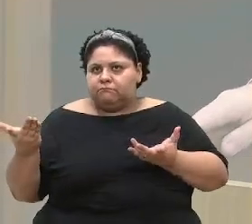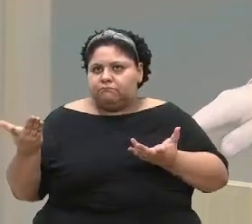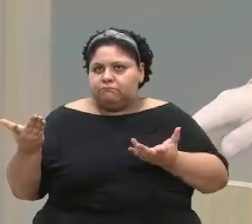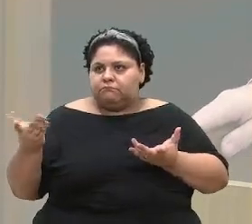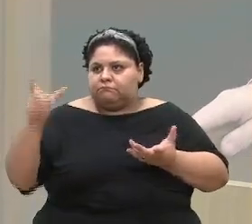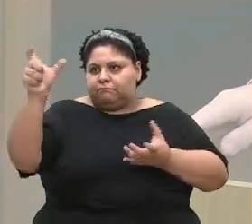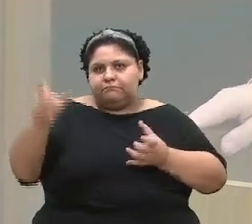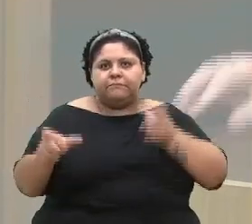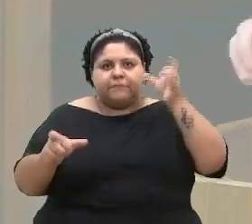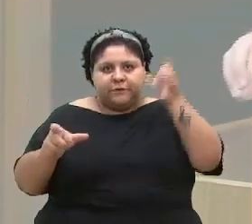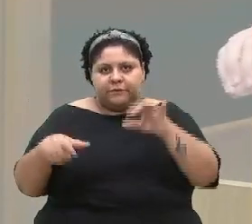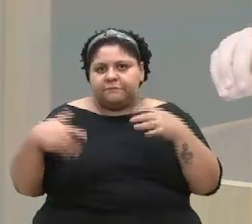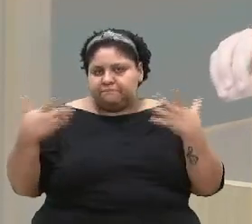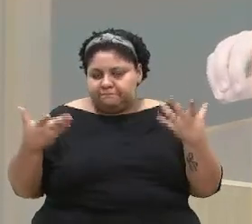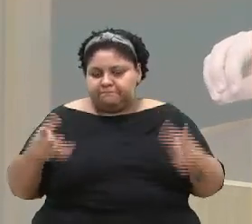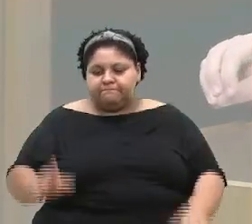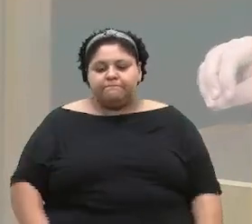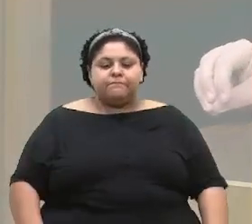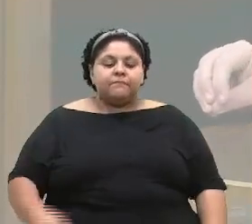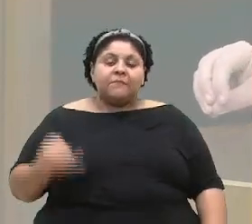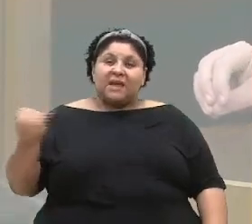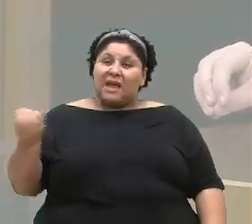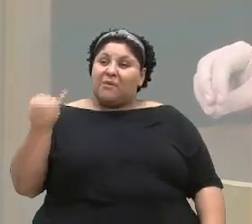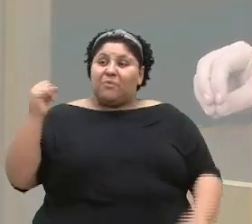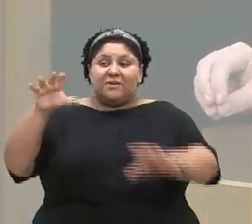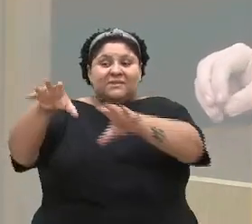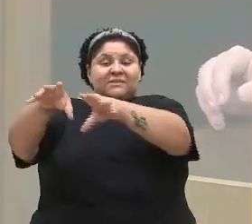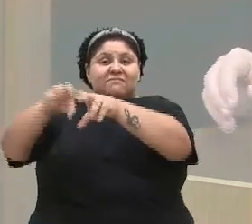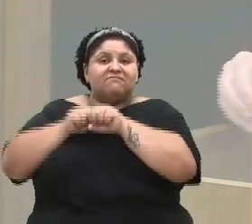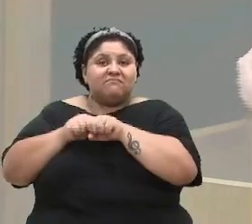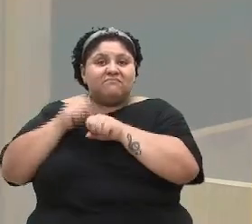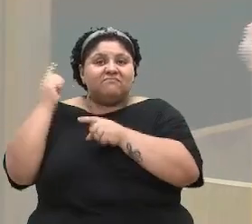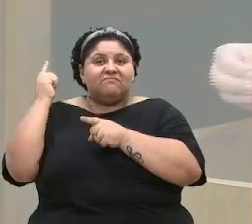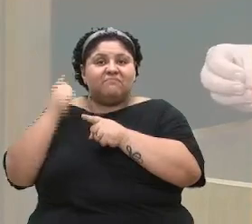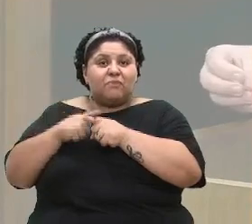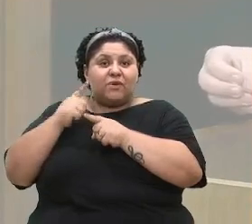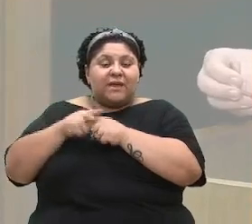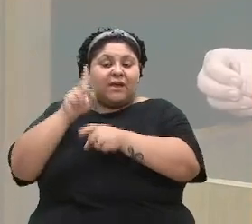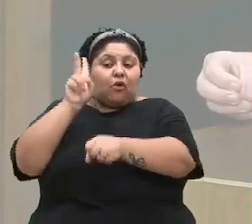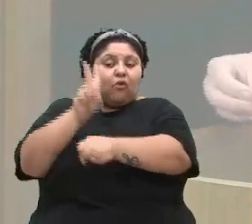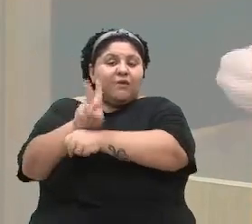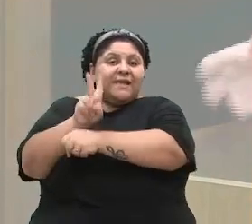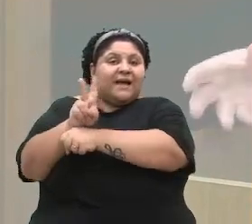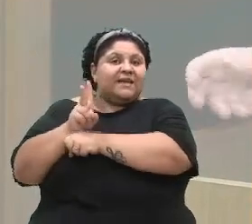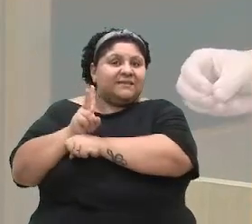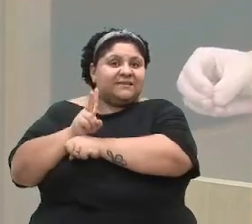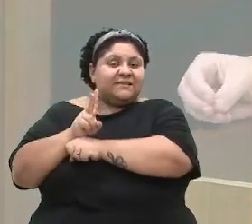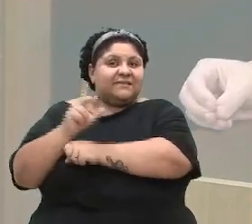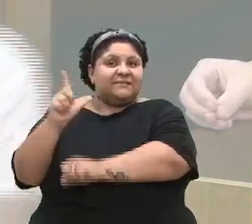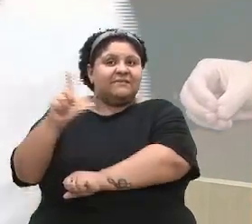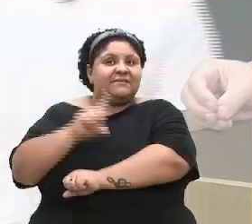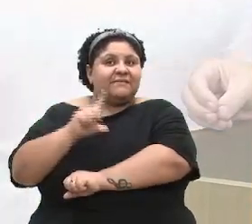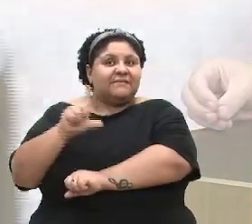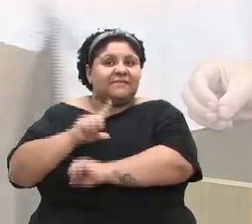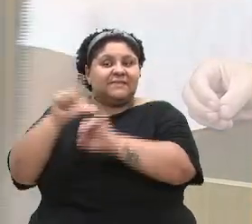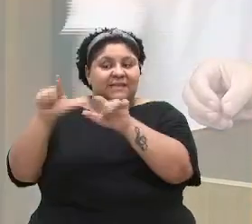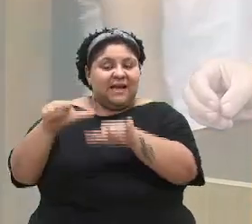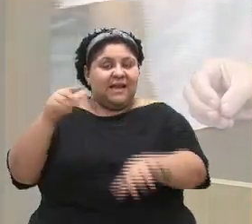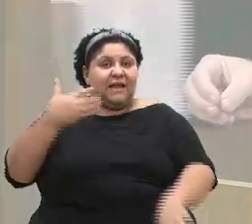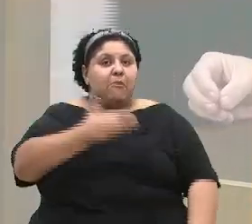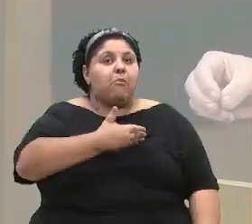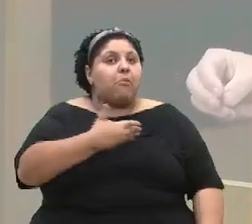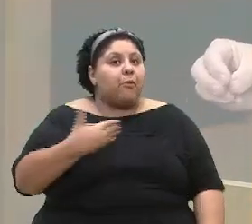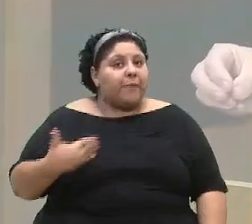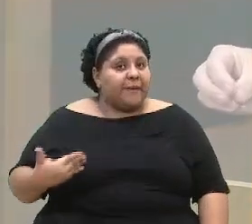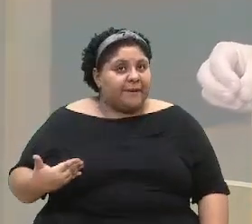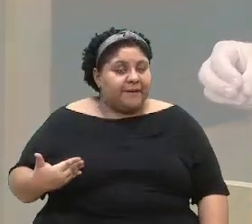morador. E a importância da adoção, ela se dá porque, além do cuidado que se tem na área pública,